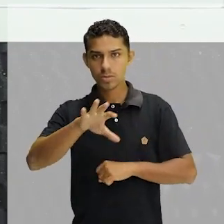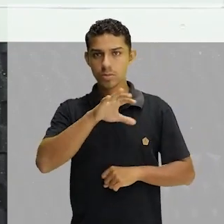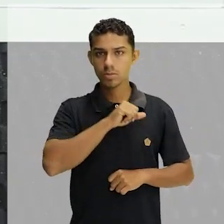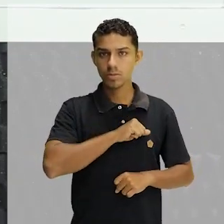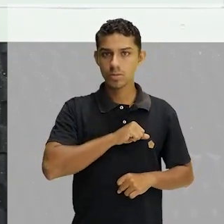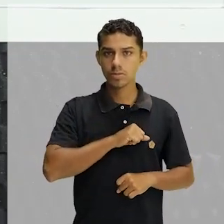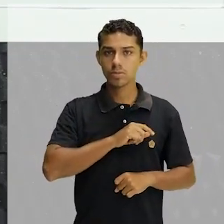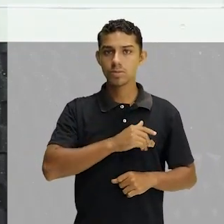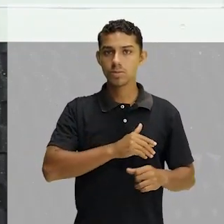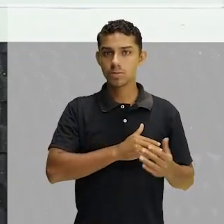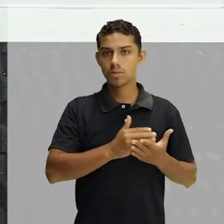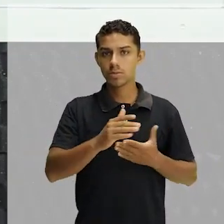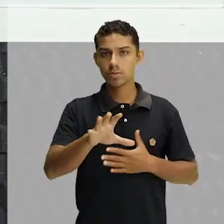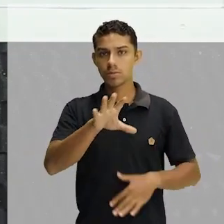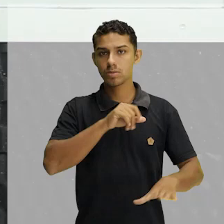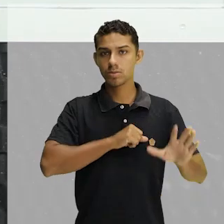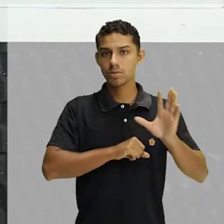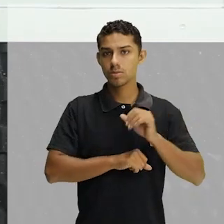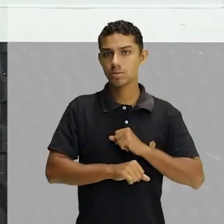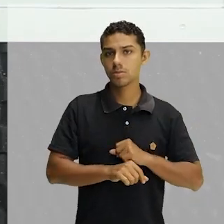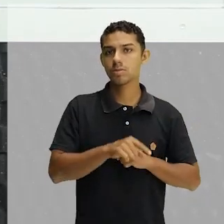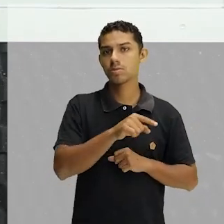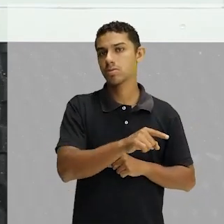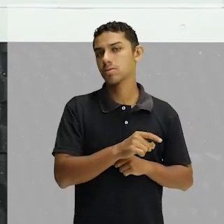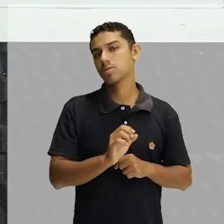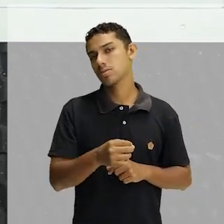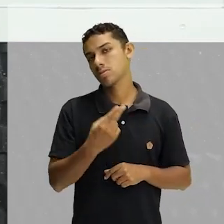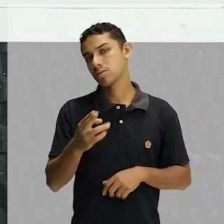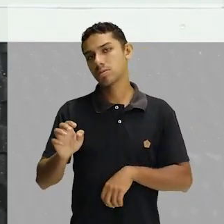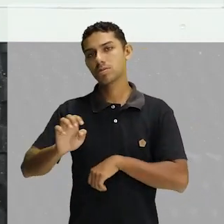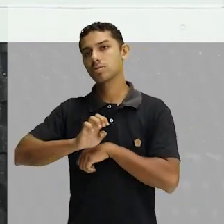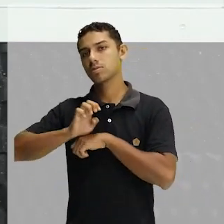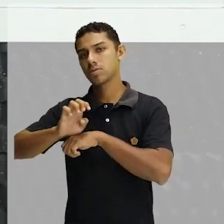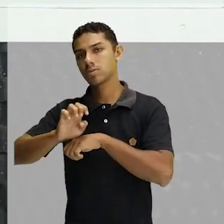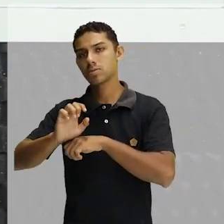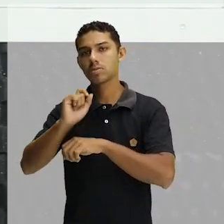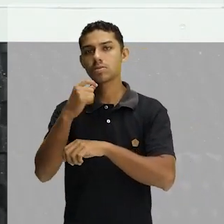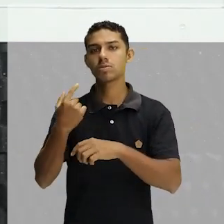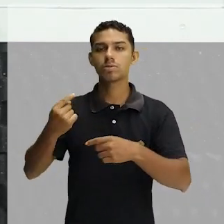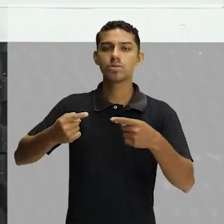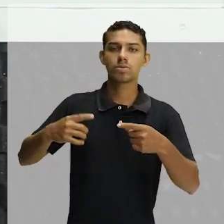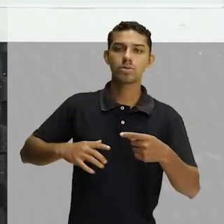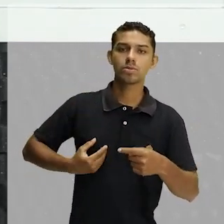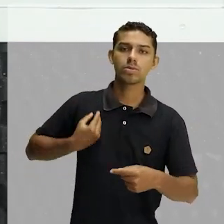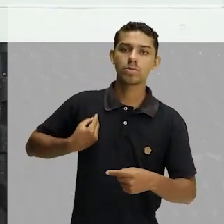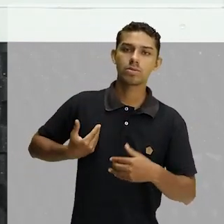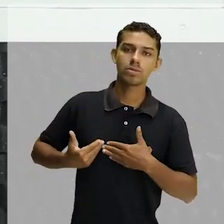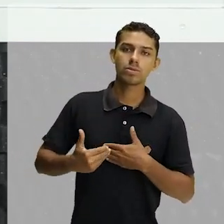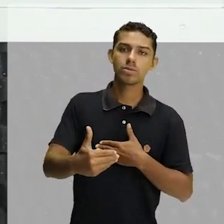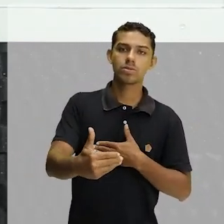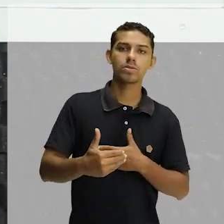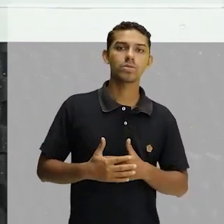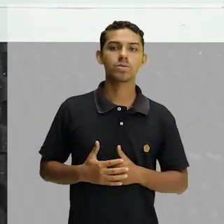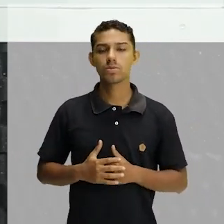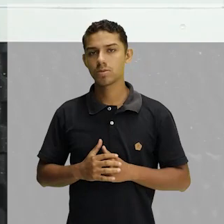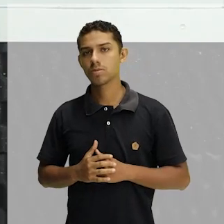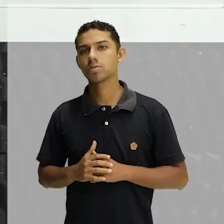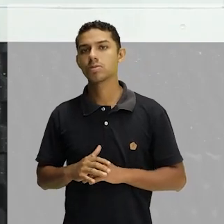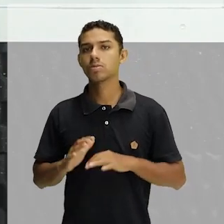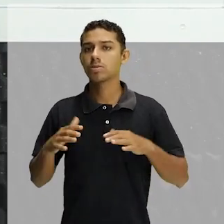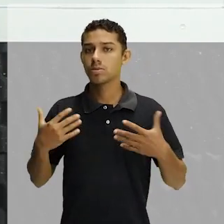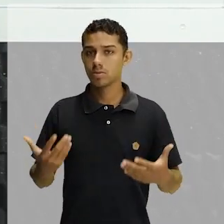ele é chamado de estágio ou estado ou condição de natureza, correto? Nesse estágio